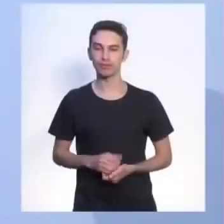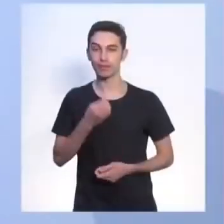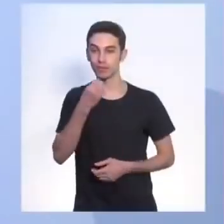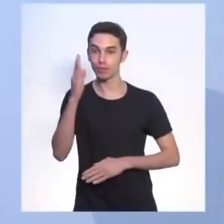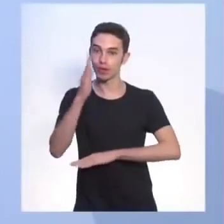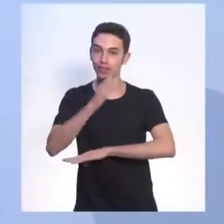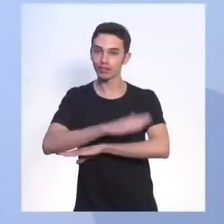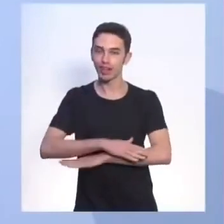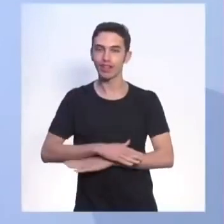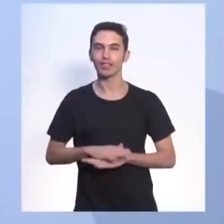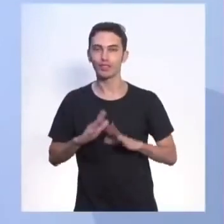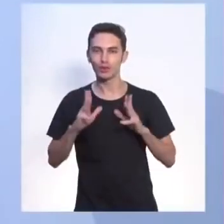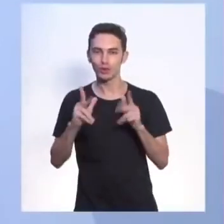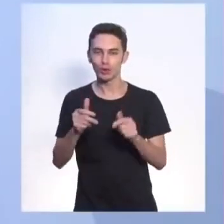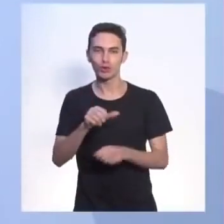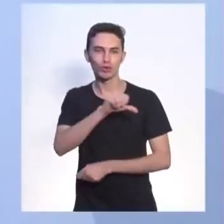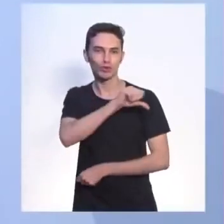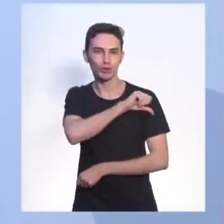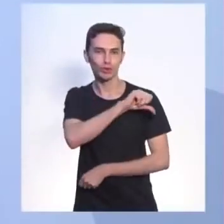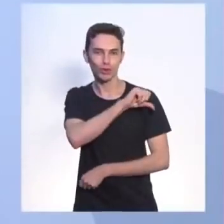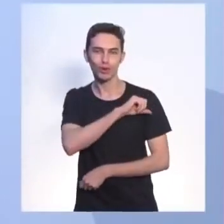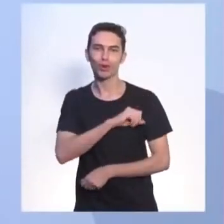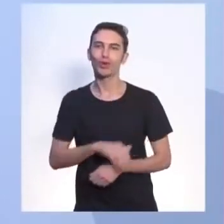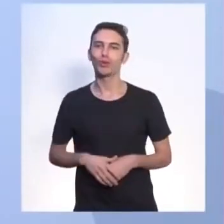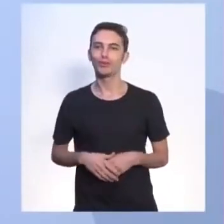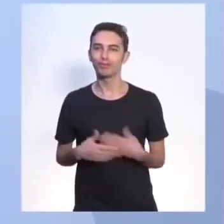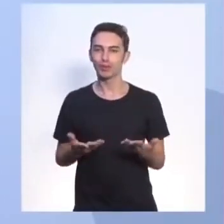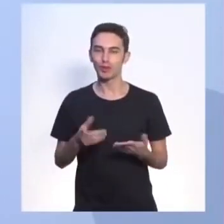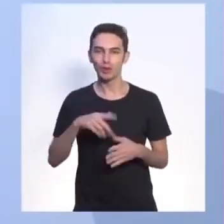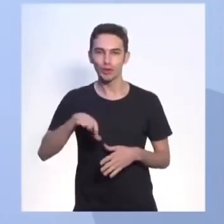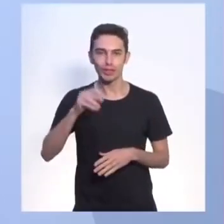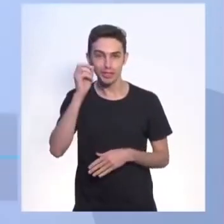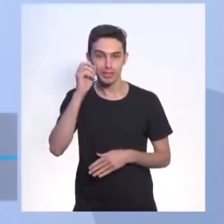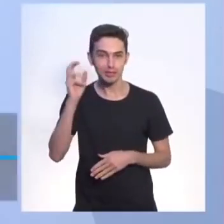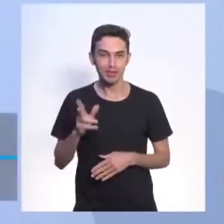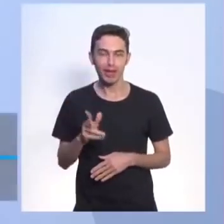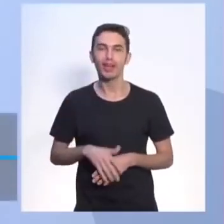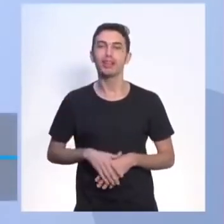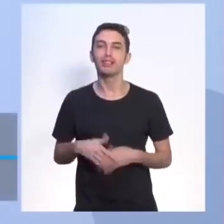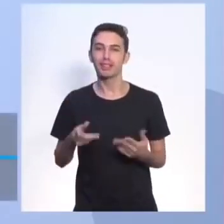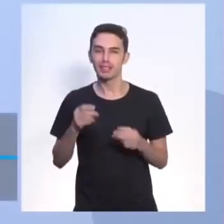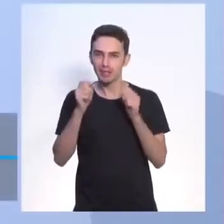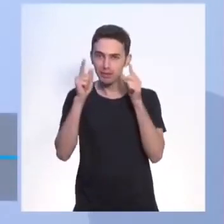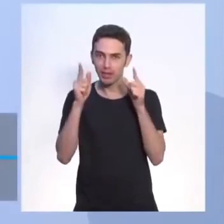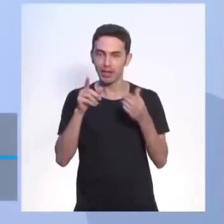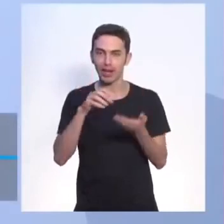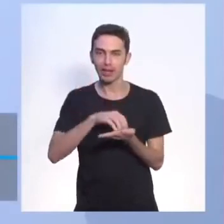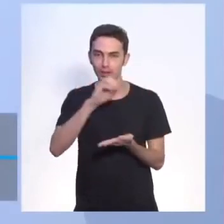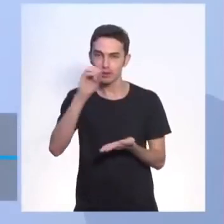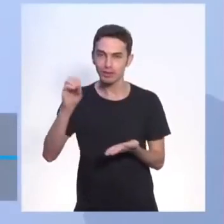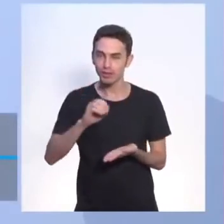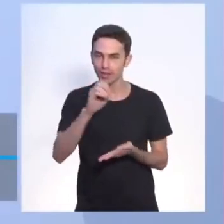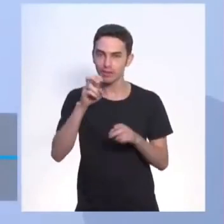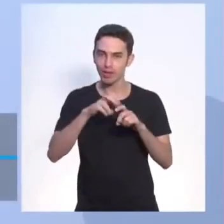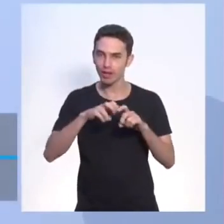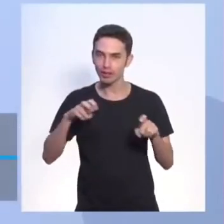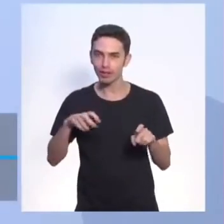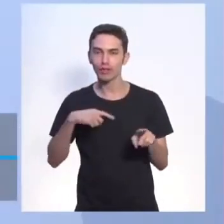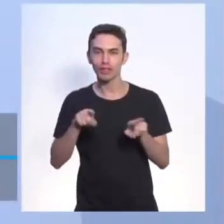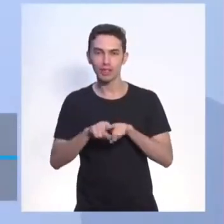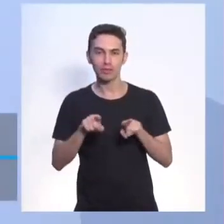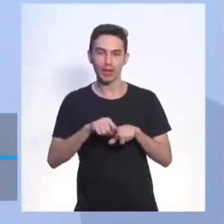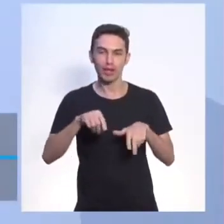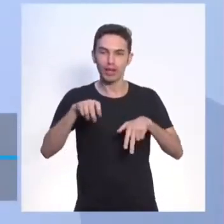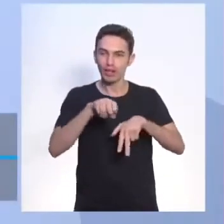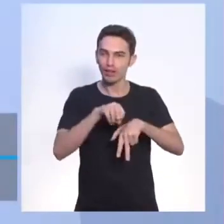Boa tarde, garotada do 9º ano, garotada esperta que está aí ligada no aplicativo do Centro de Mídias, na TV